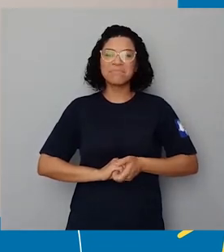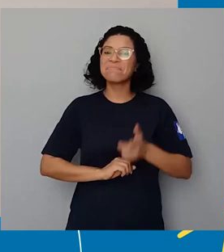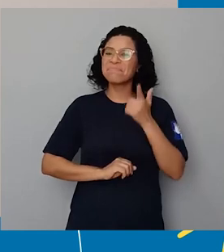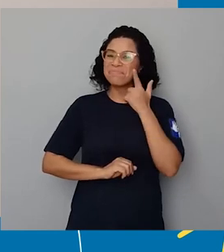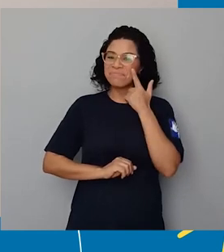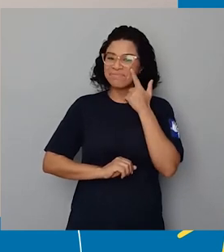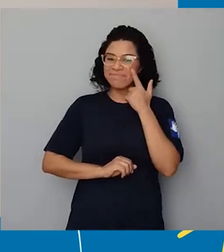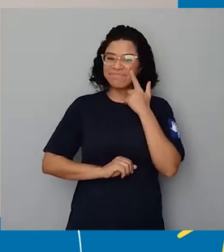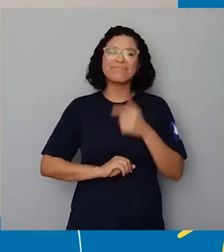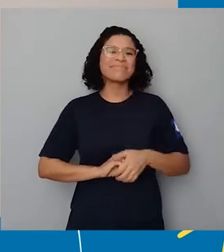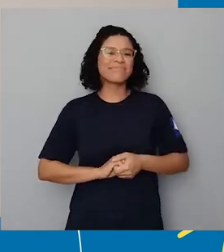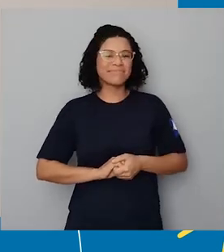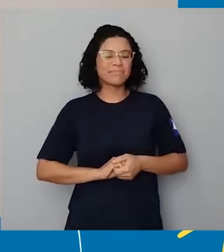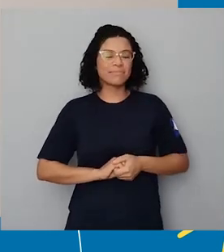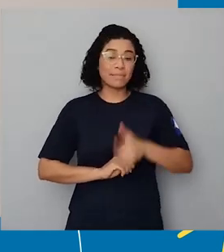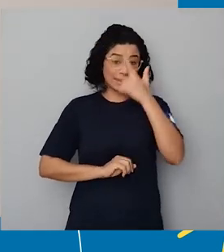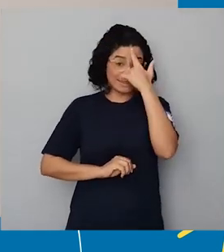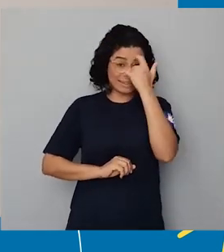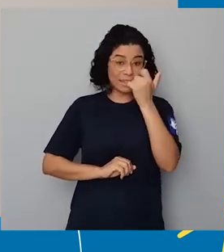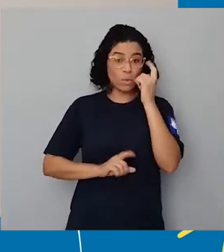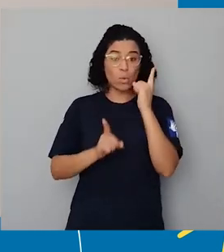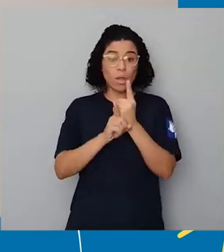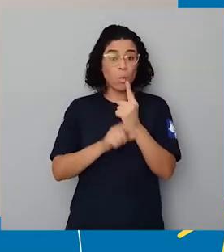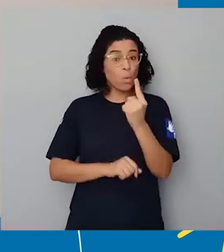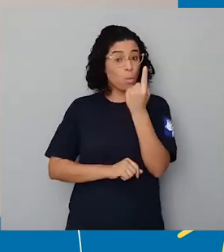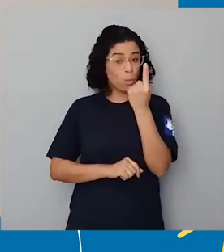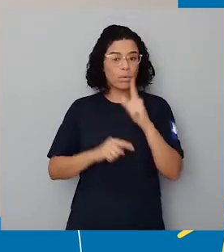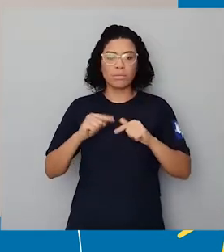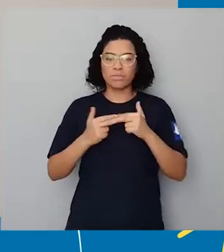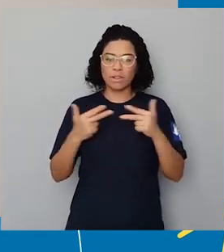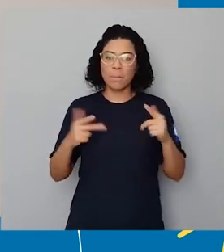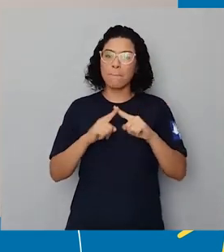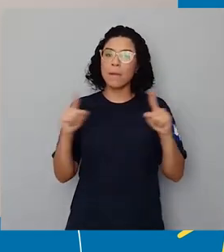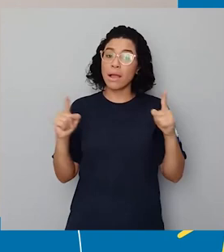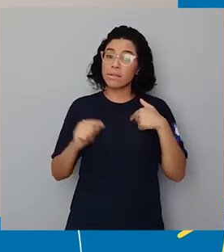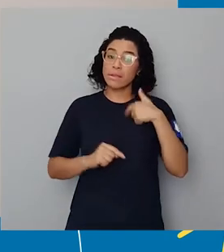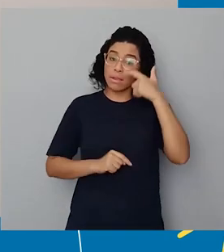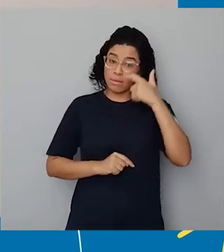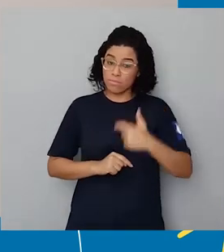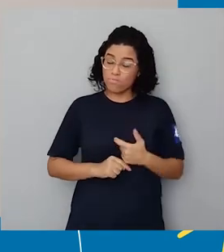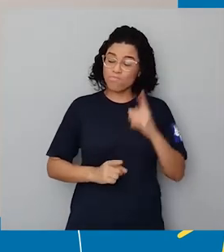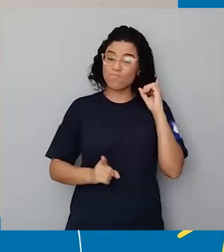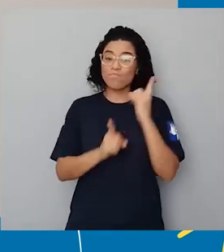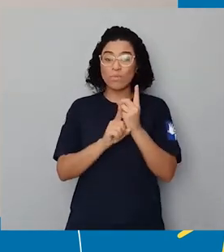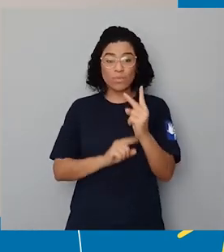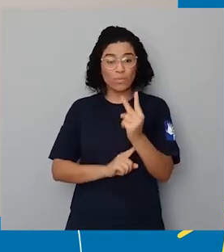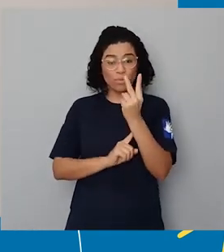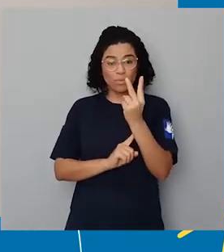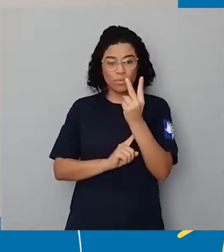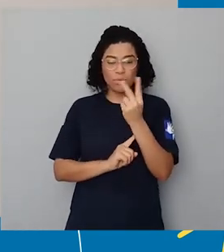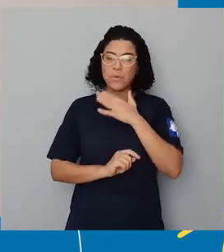Ai, gente. Eu sei que a ideia era encontrarmos um objeto, mas eu acabei encontrando dois que eu